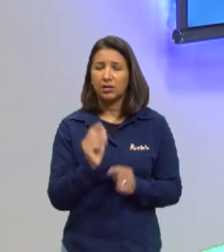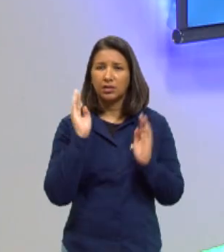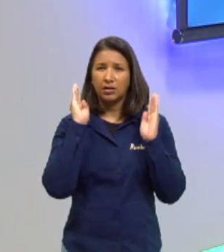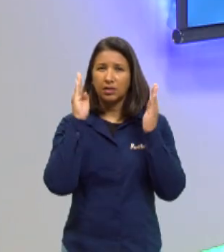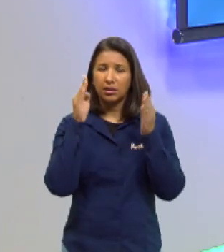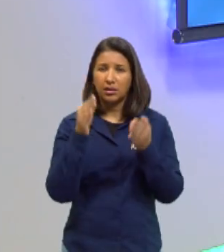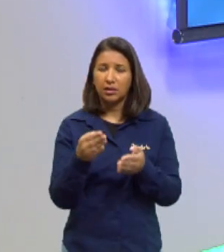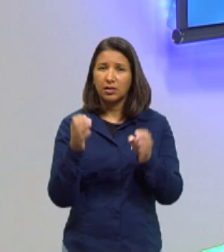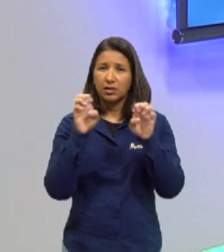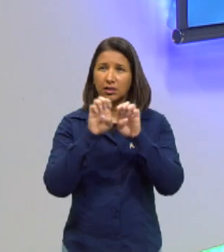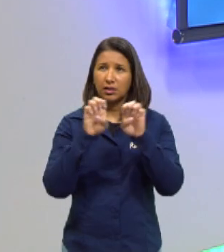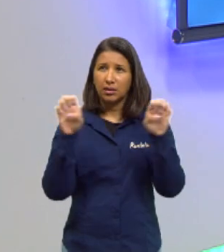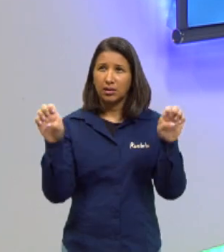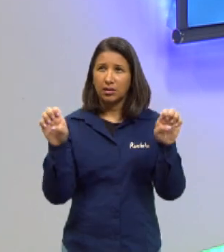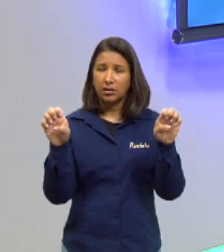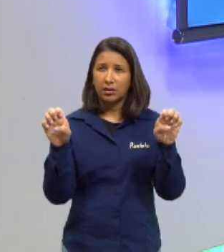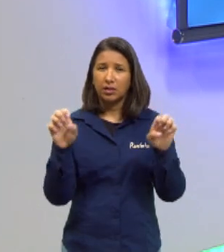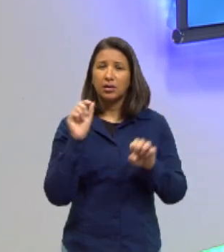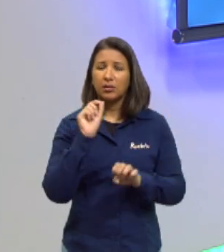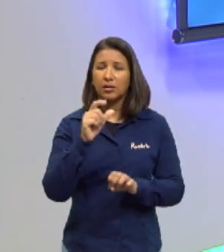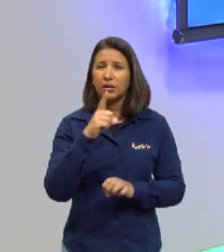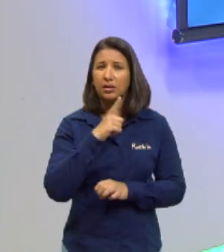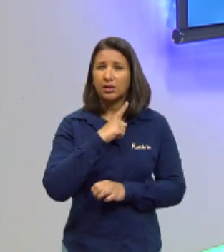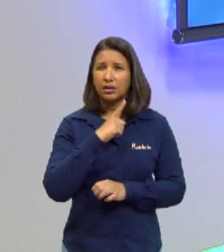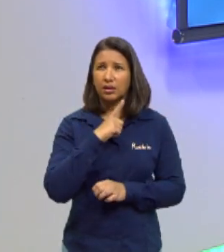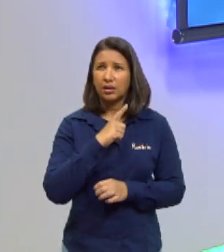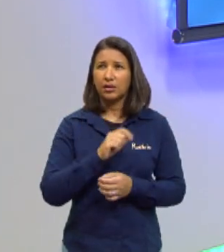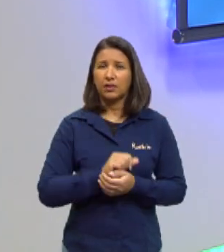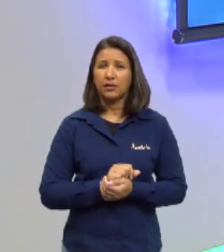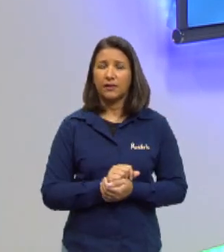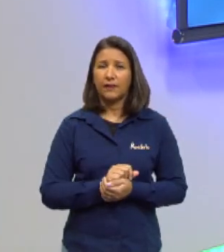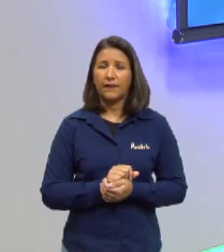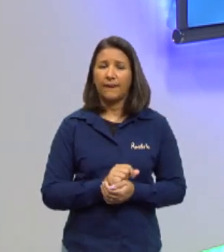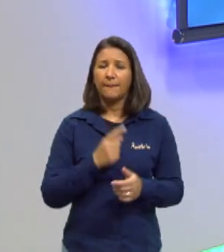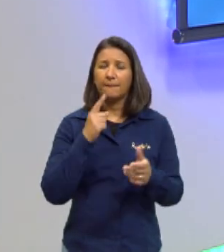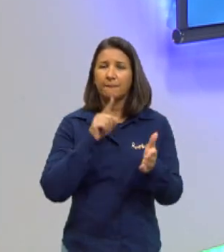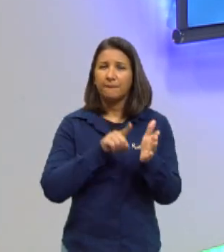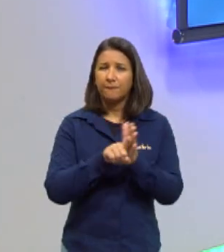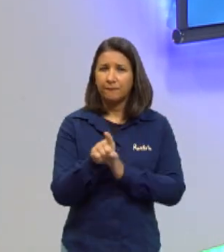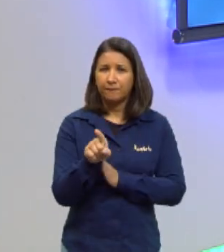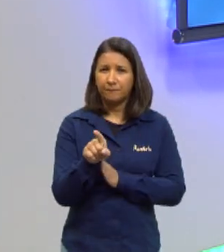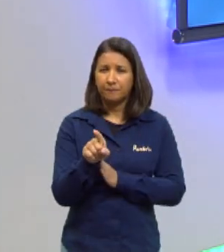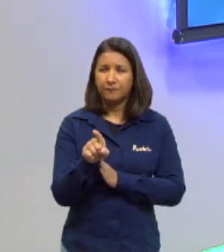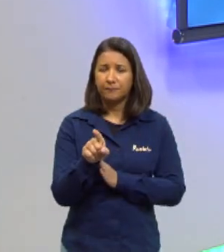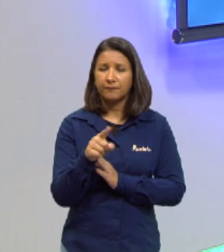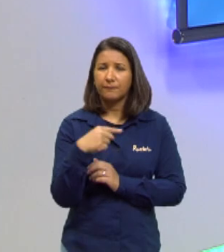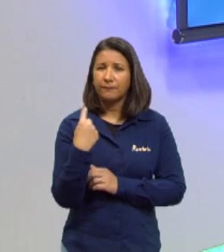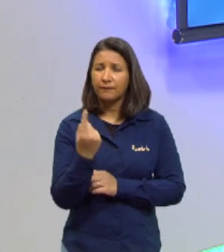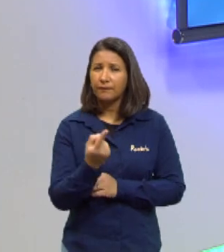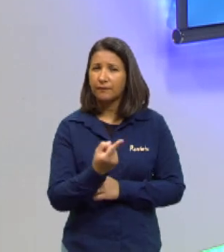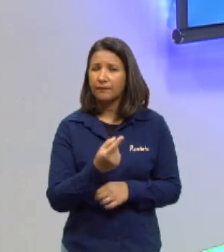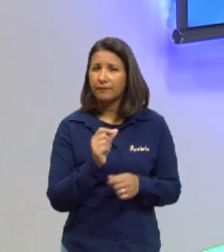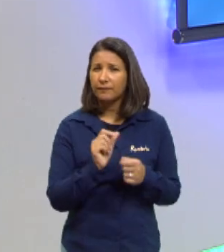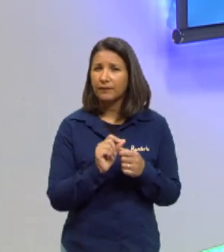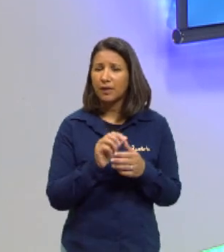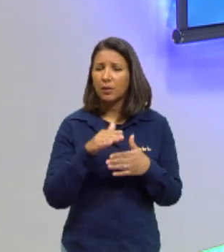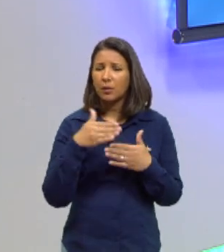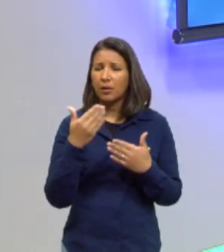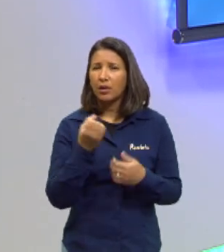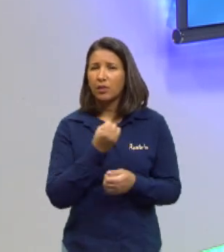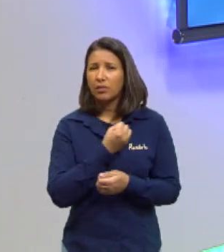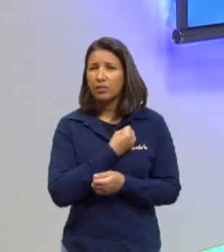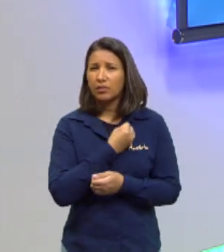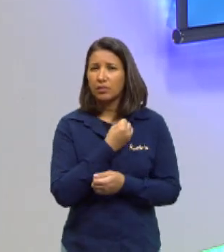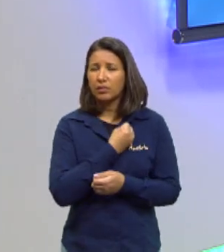para a equação que está aqui, o que que nós temos? Gente, a pergunta que a gente faz é: qual é o